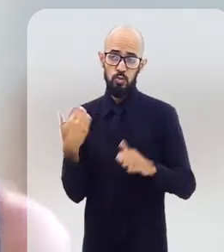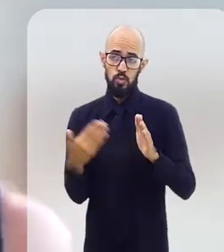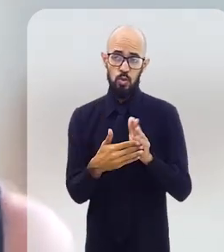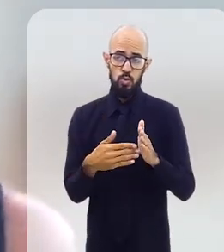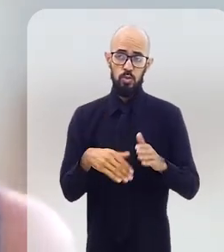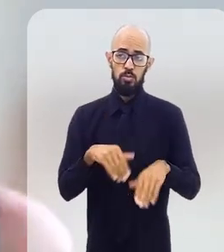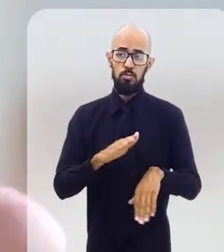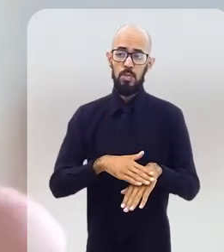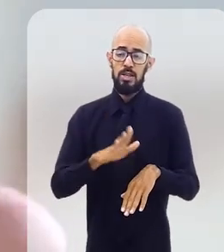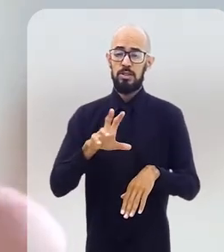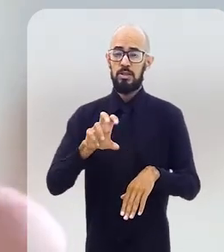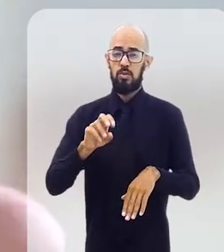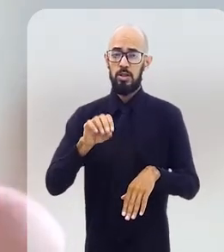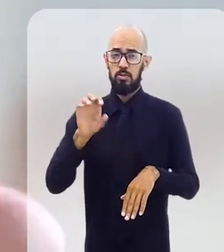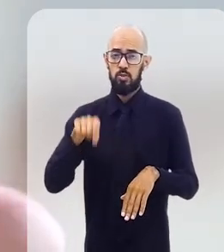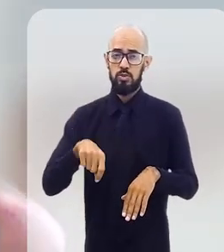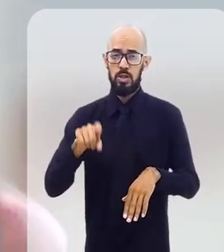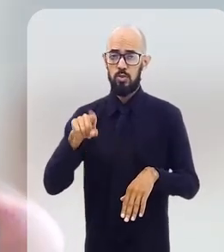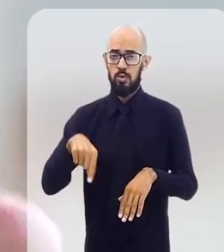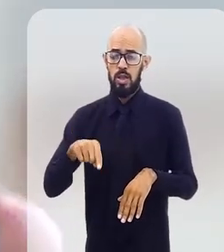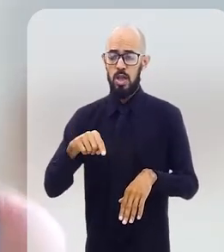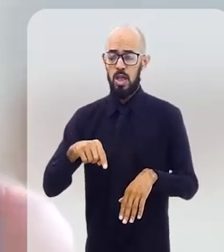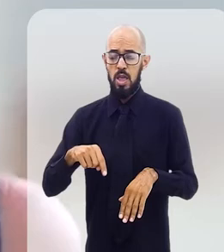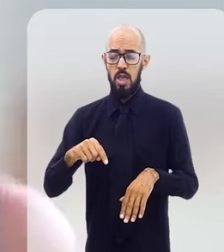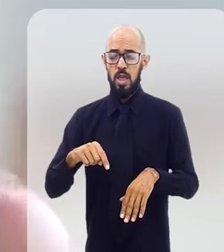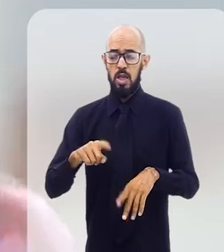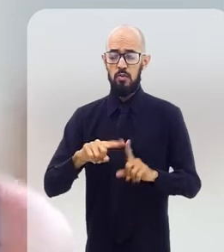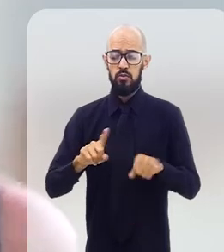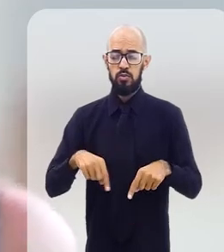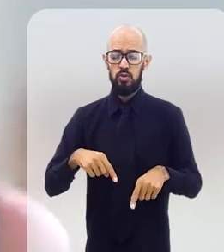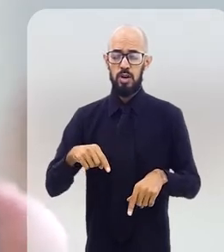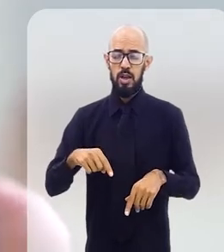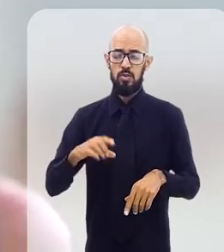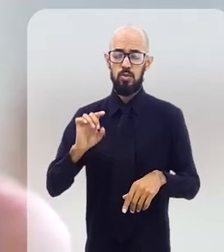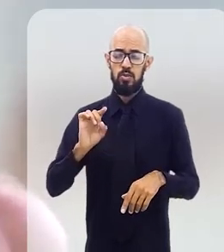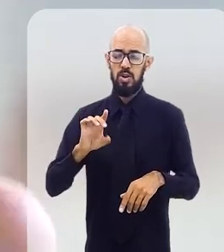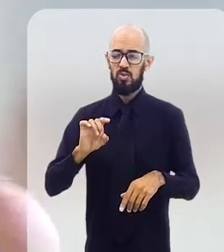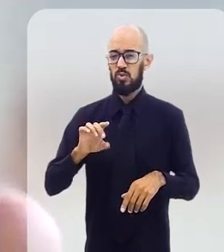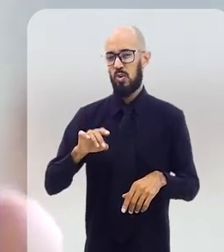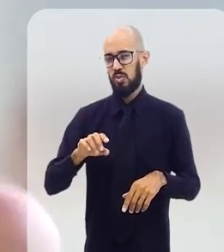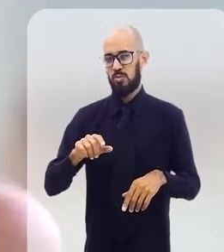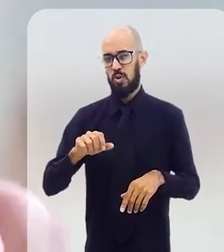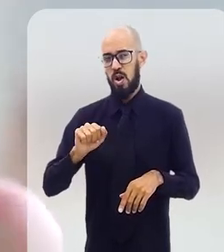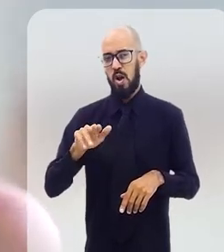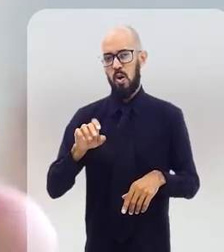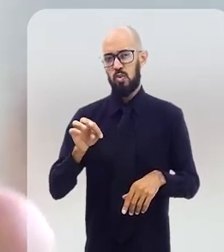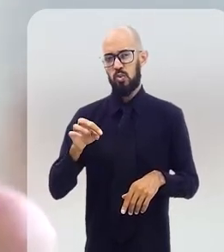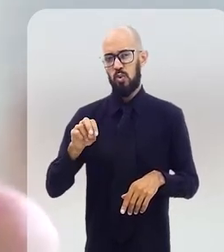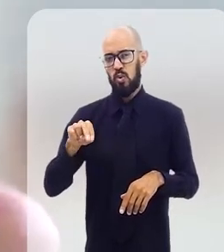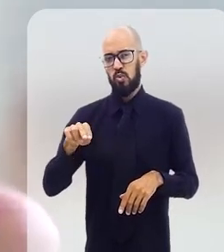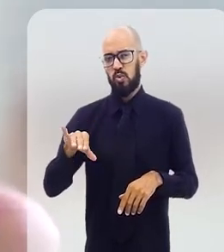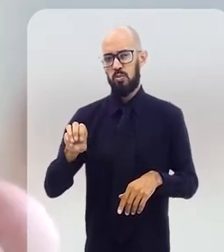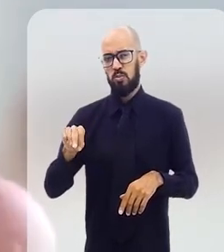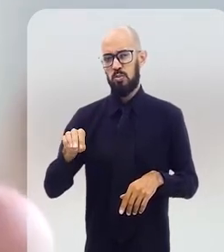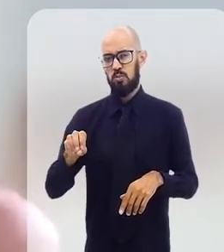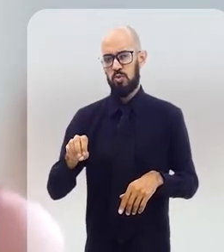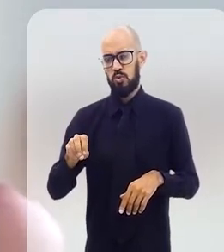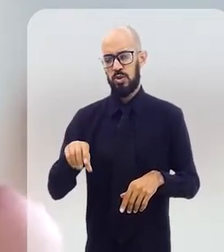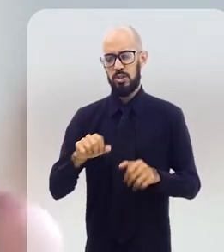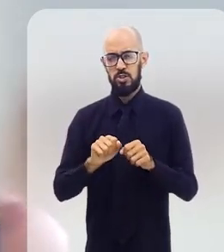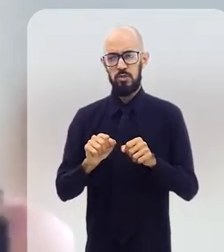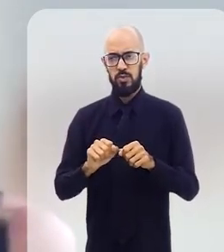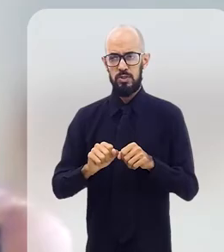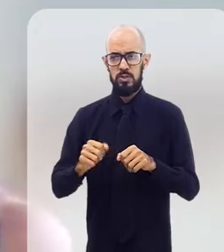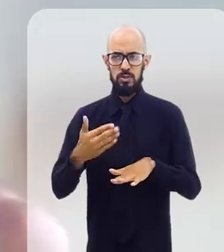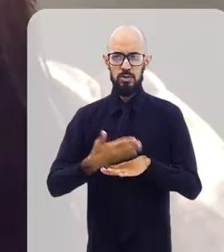de 50% são do polo de Nova Friburgo. Então, a gente está trazendo diversas temáticas, diversas capacitações, incluindo